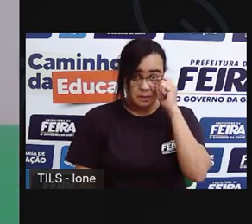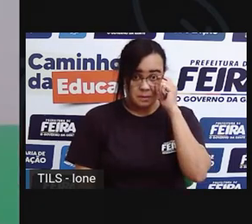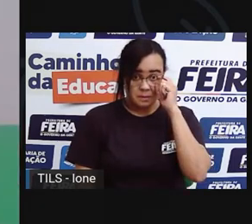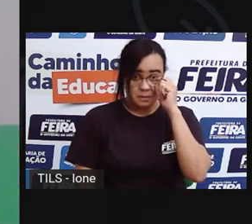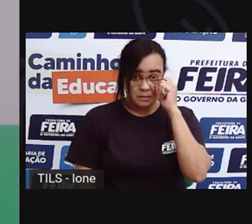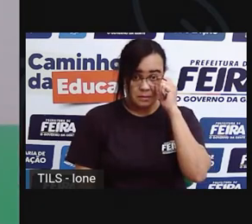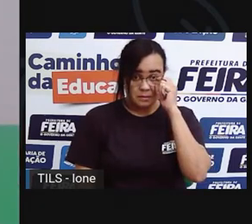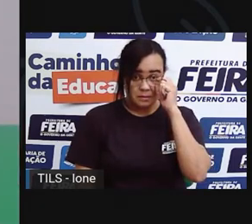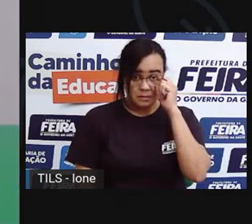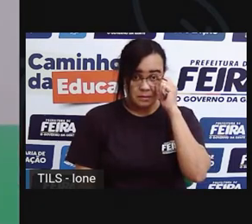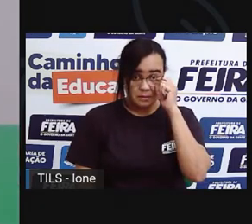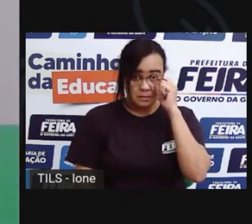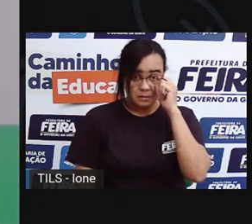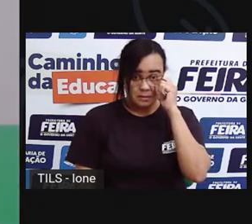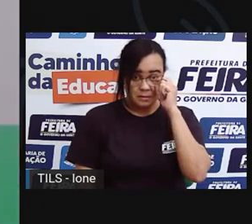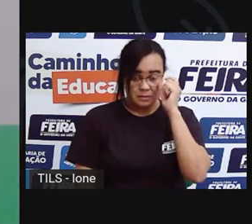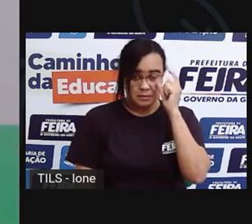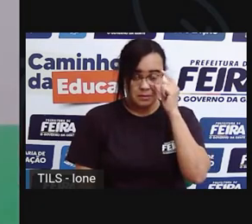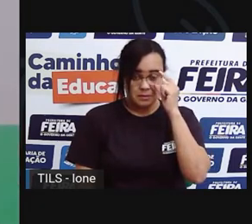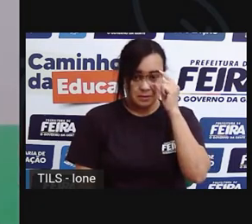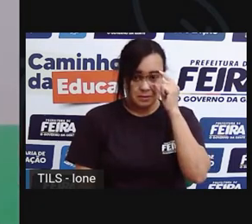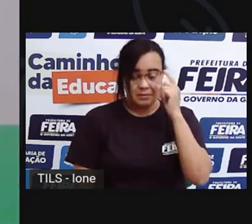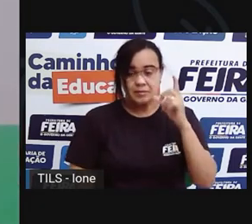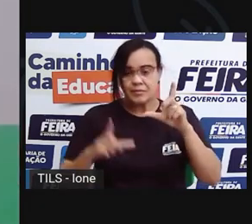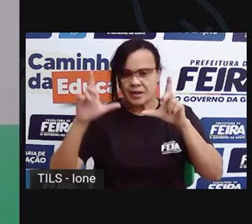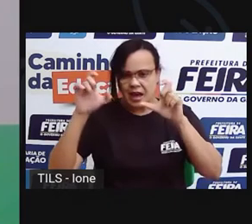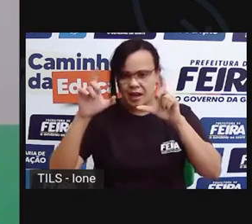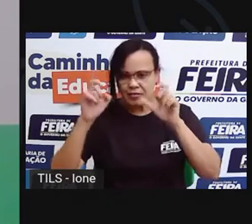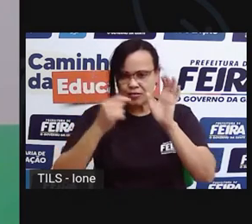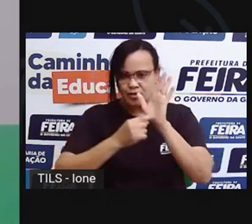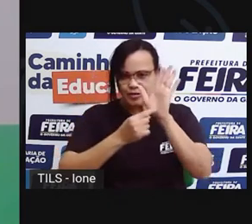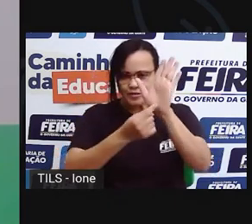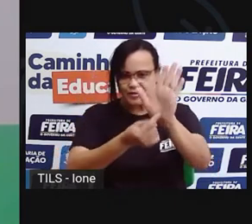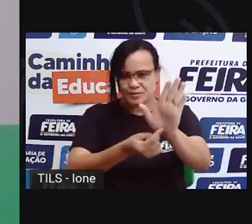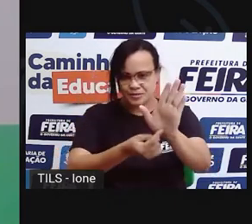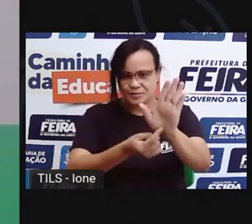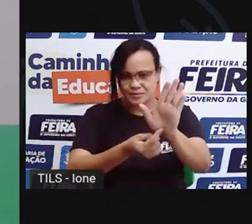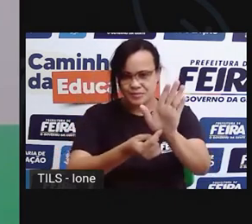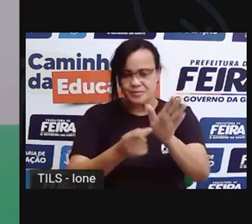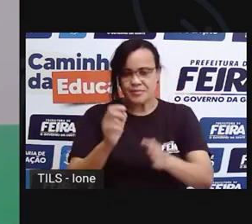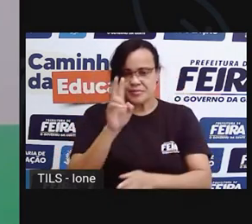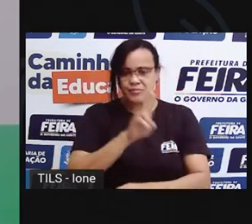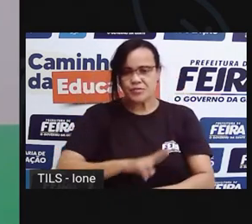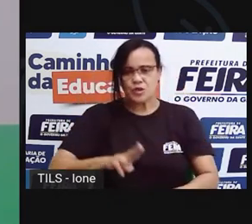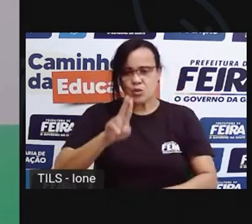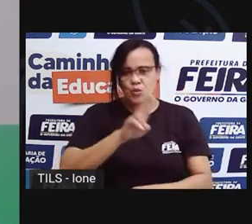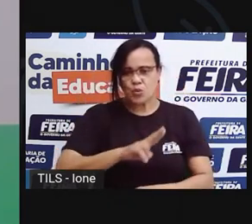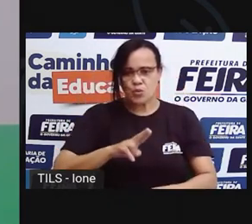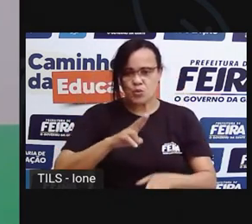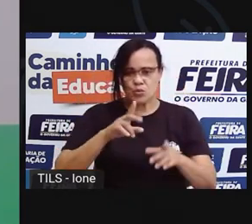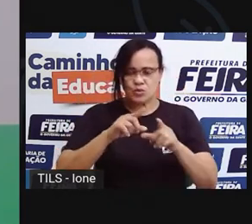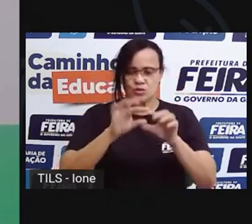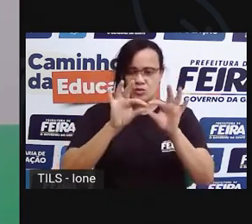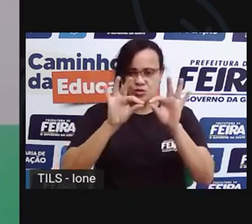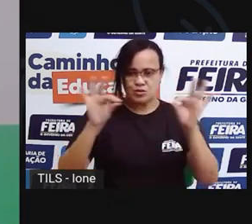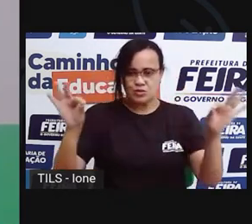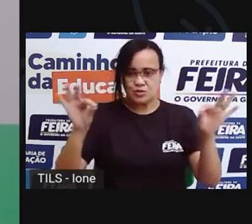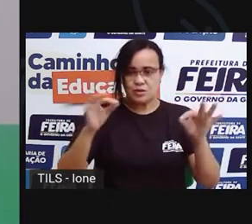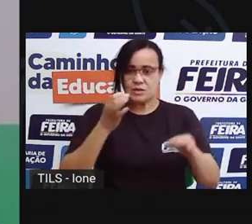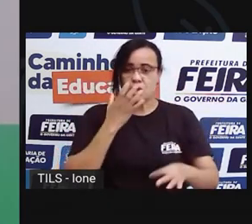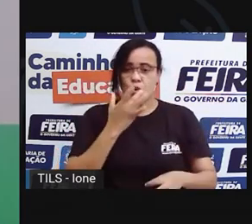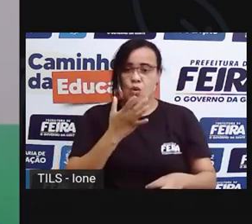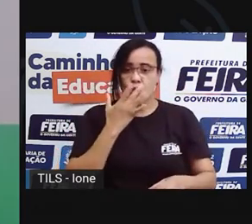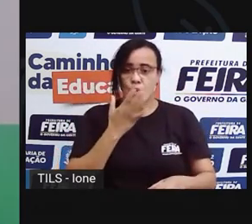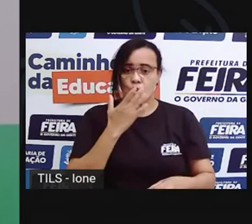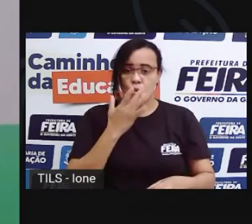estavam. A pessoa que fez o binóculo, ela usou fita, né? Papel colorido. Aqui a gente